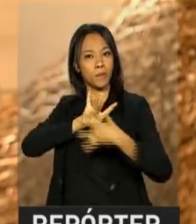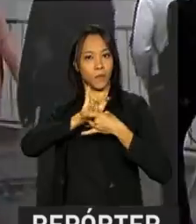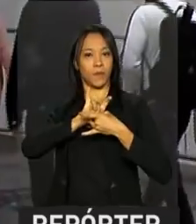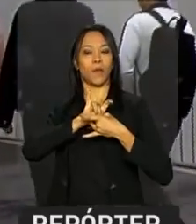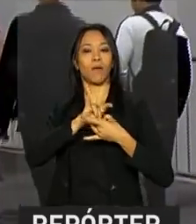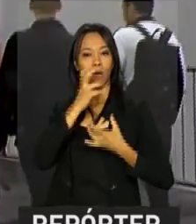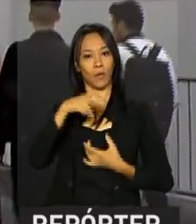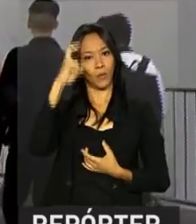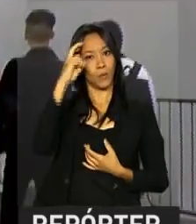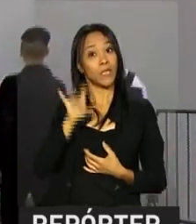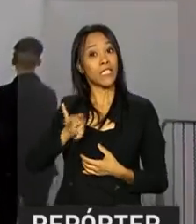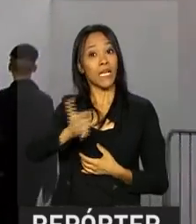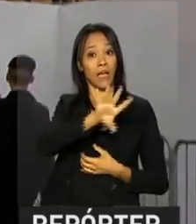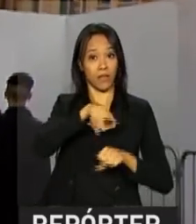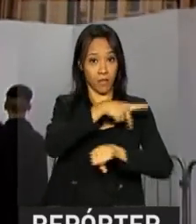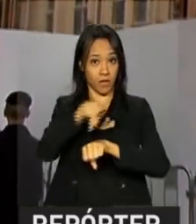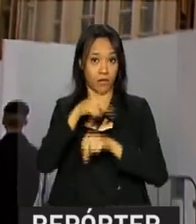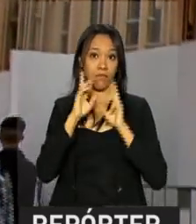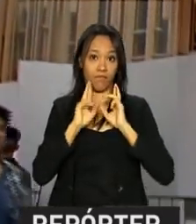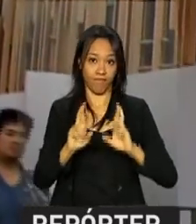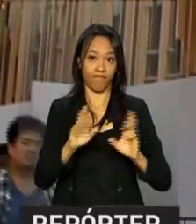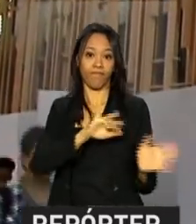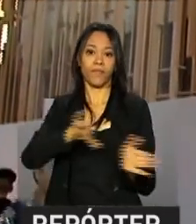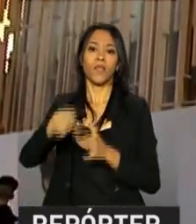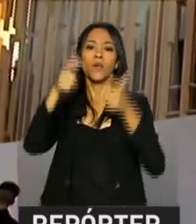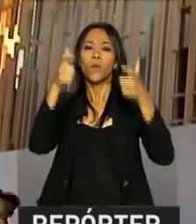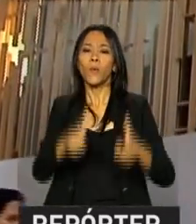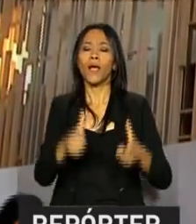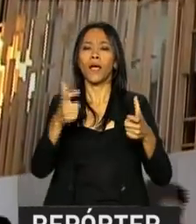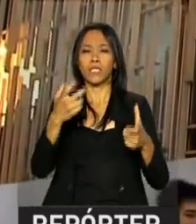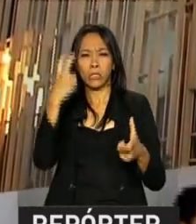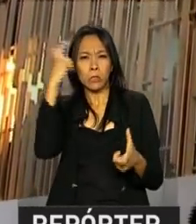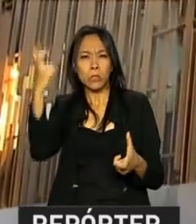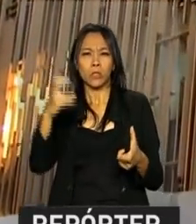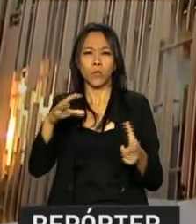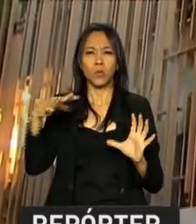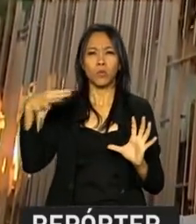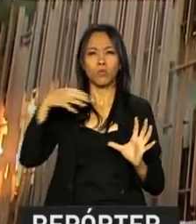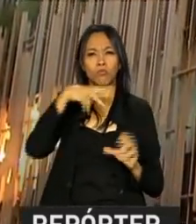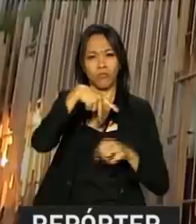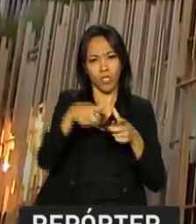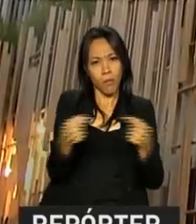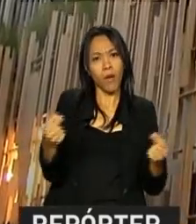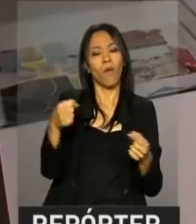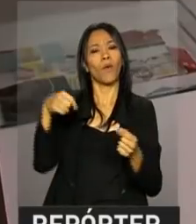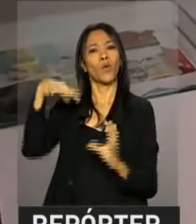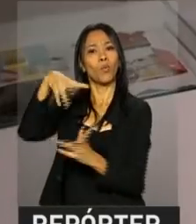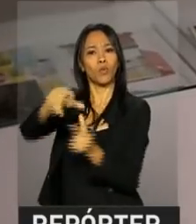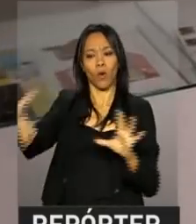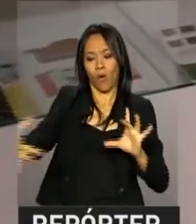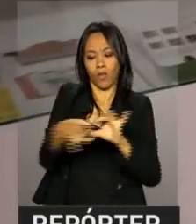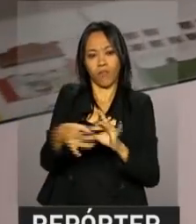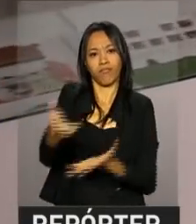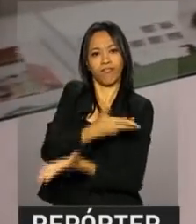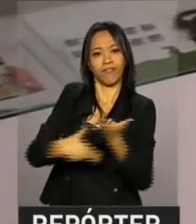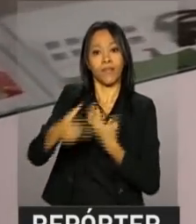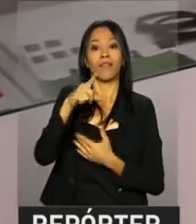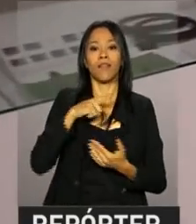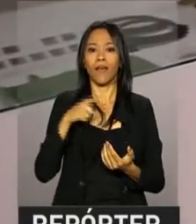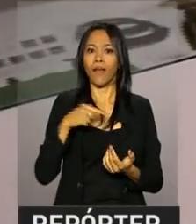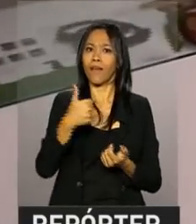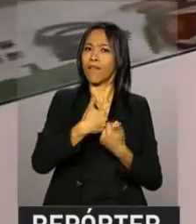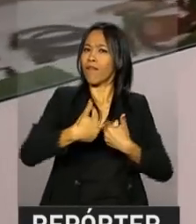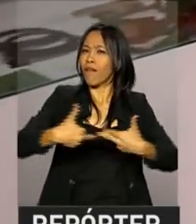país. Criada para ser um ponto de intercâmbio intelectual entre o Japão e o resto do mundo, a Japan House promete oferecer lazer e